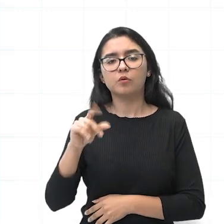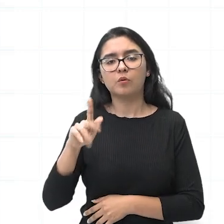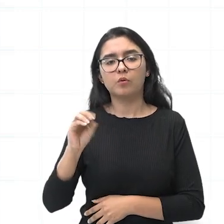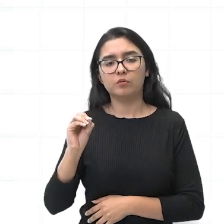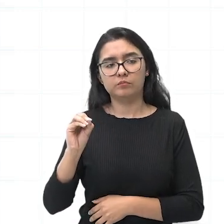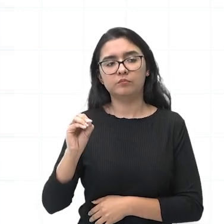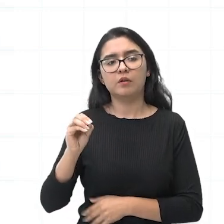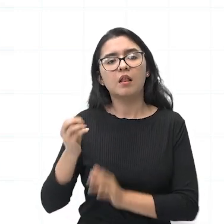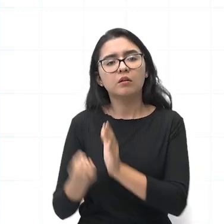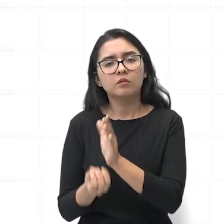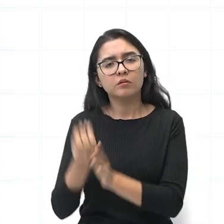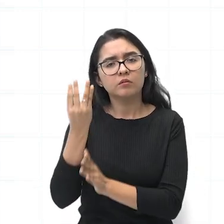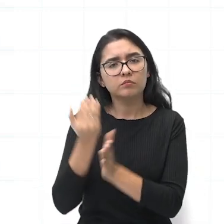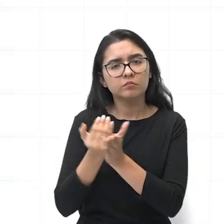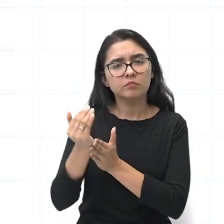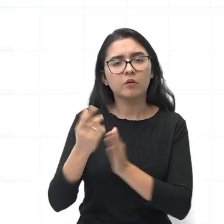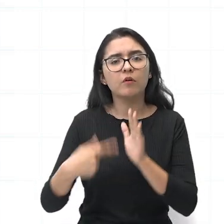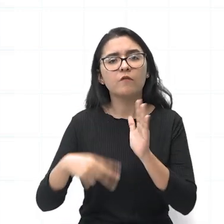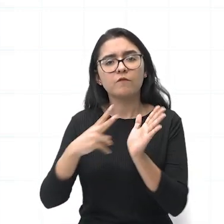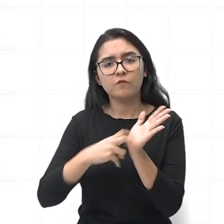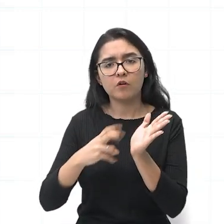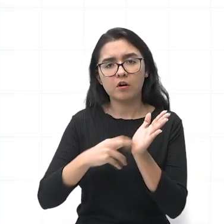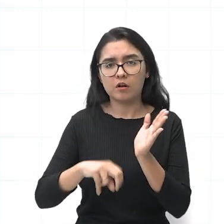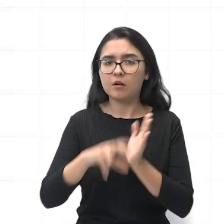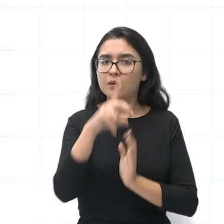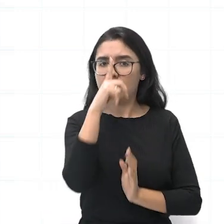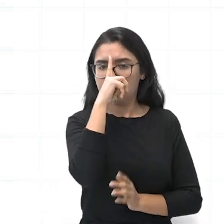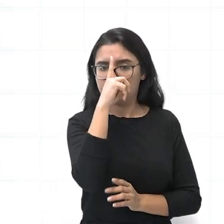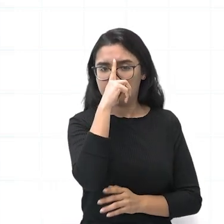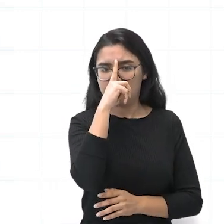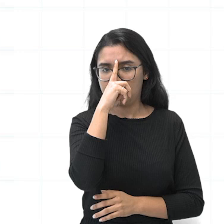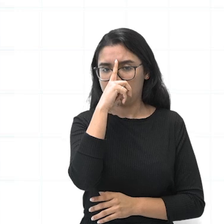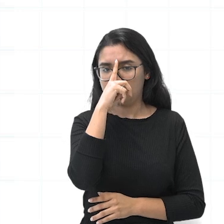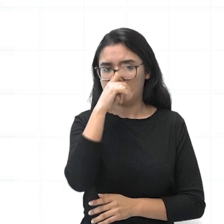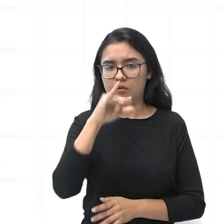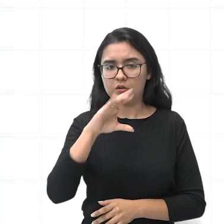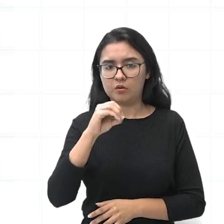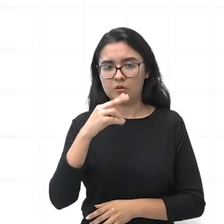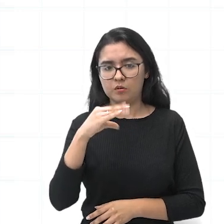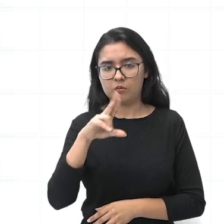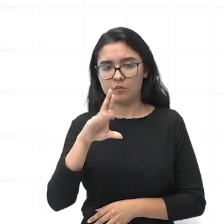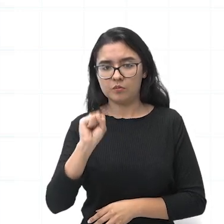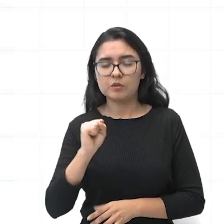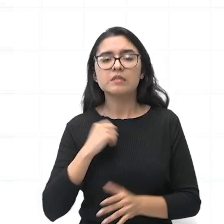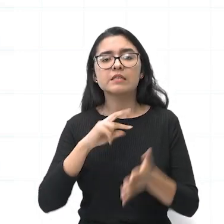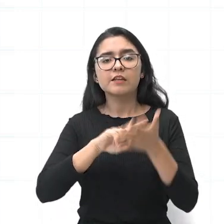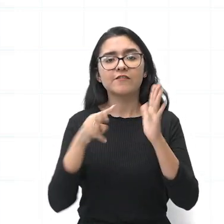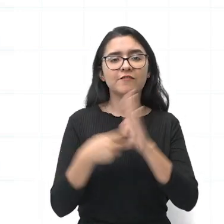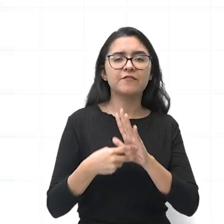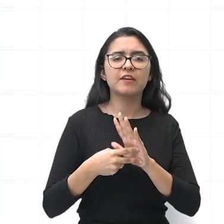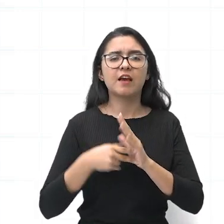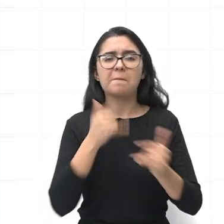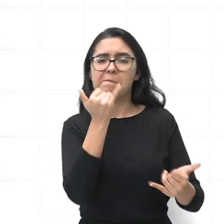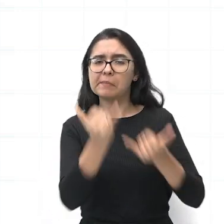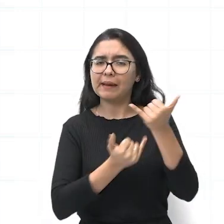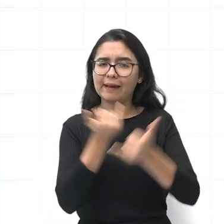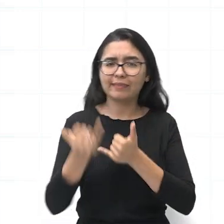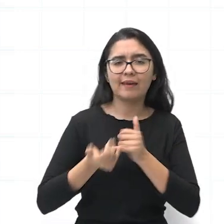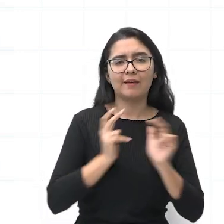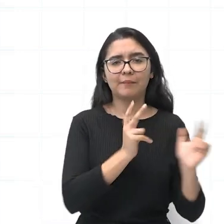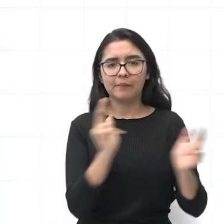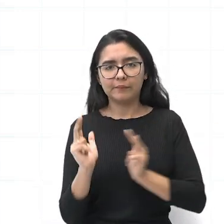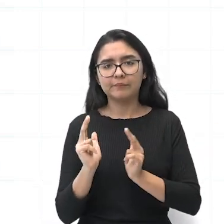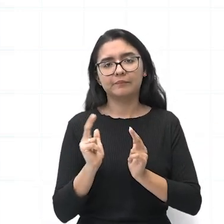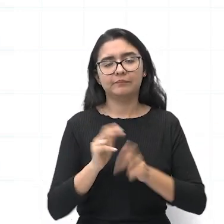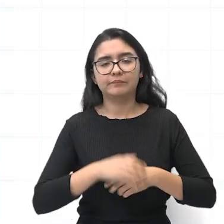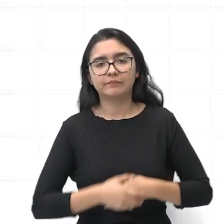ela se originou aí do vocábulo latino iocus e significa diversão, brincadeira. Olha